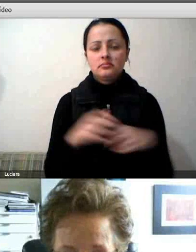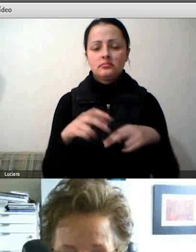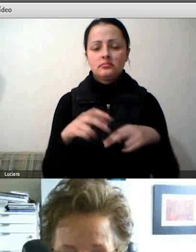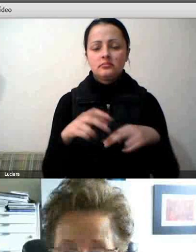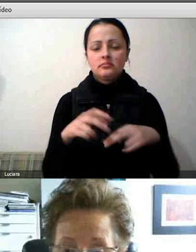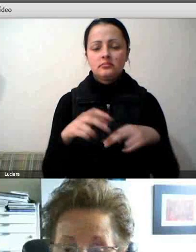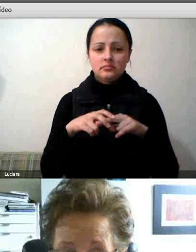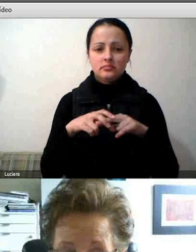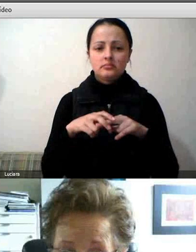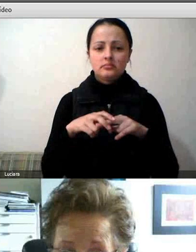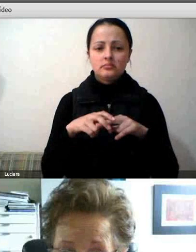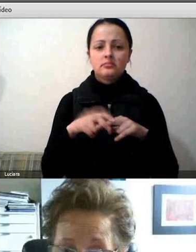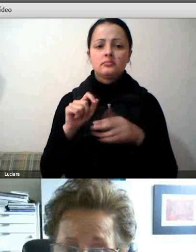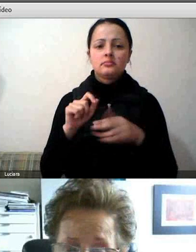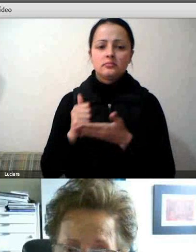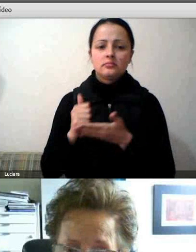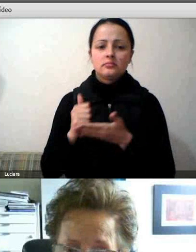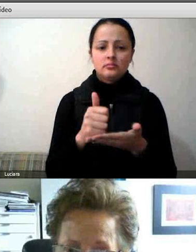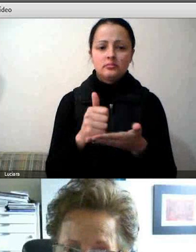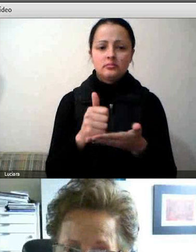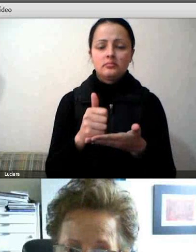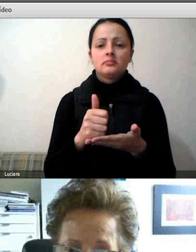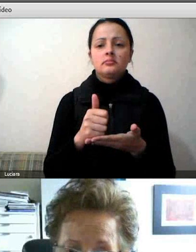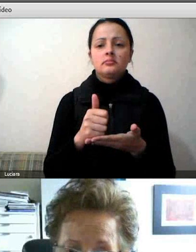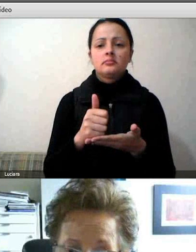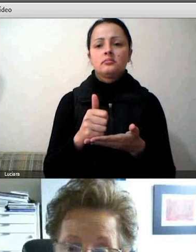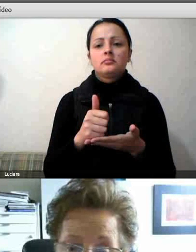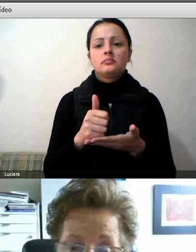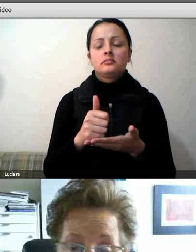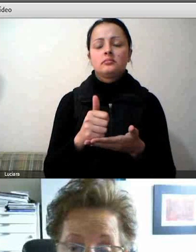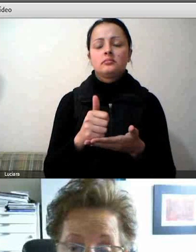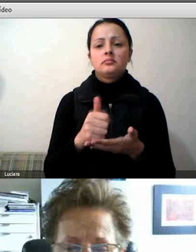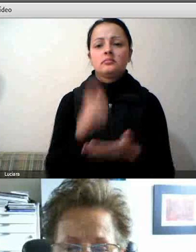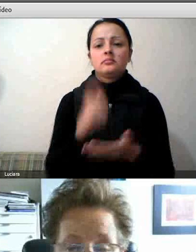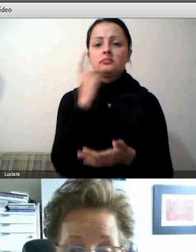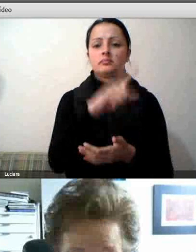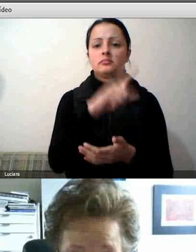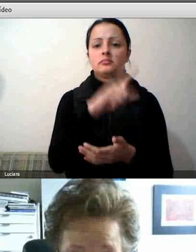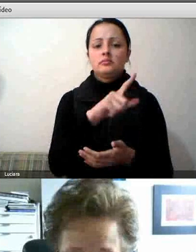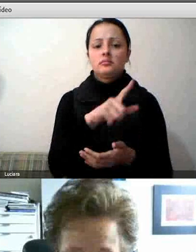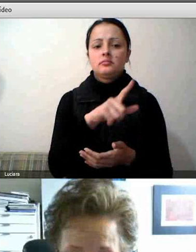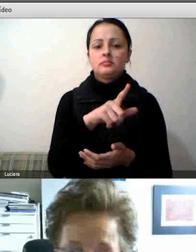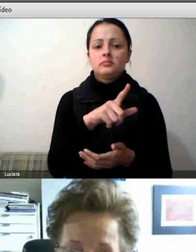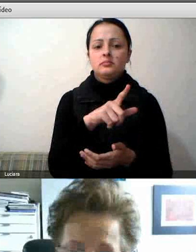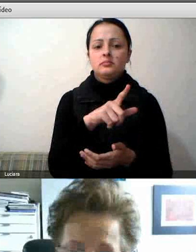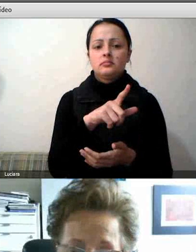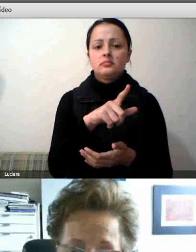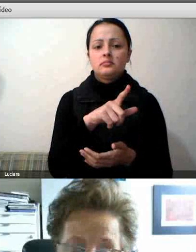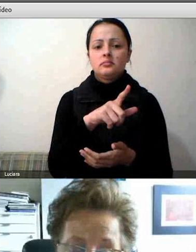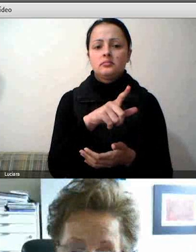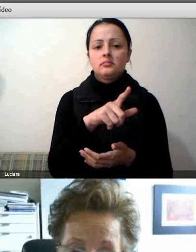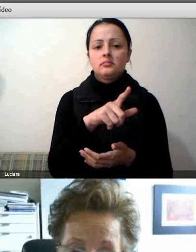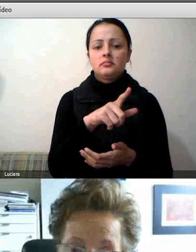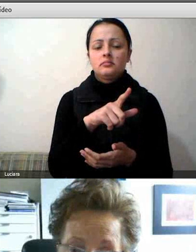problemas. Então, eles vão nos assessorar com as soluções que eles estão usando para